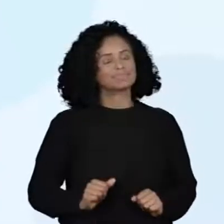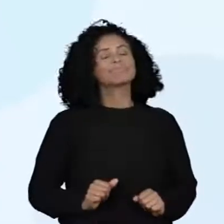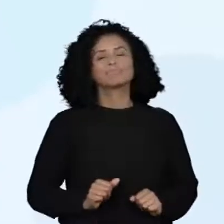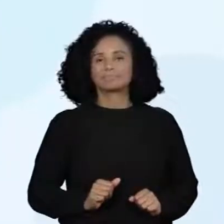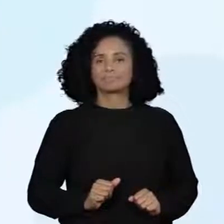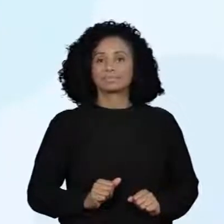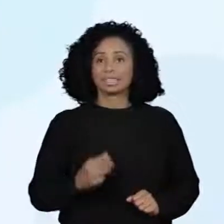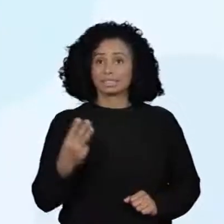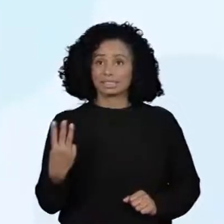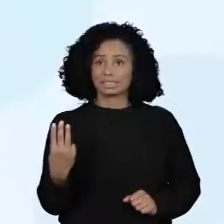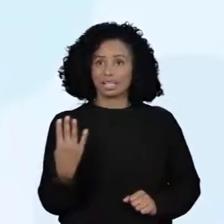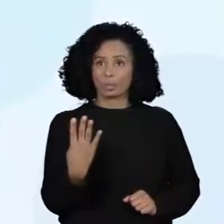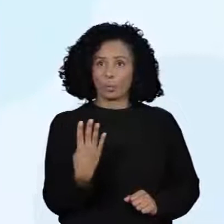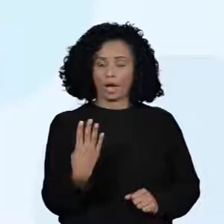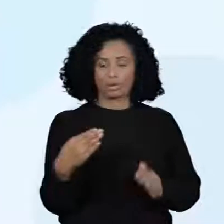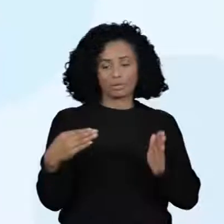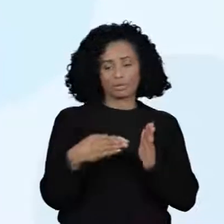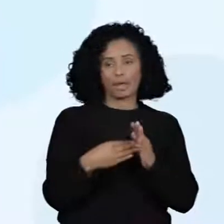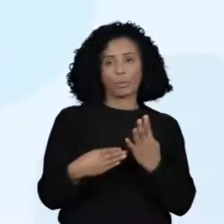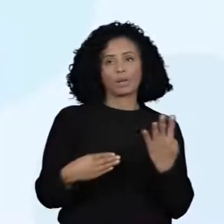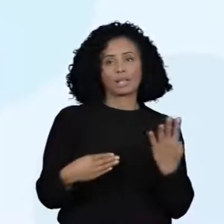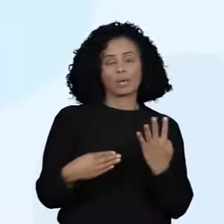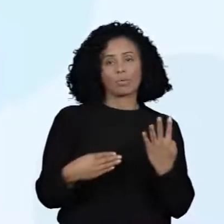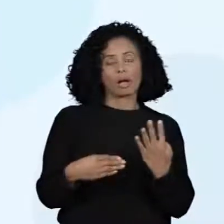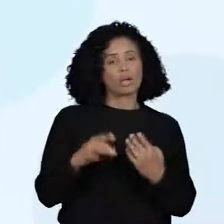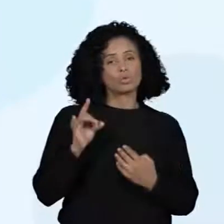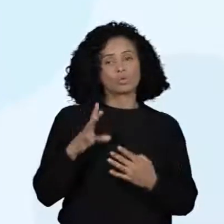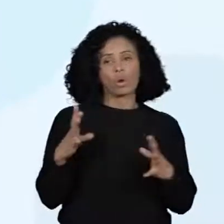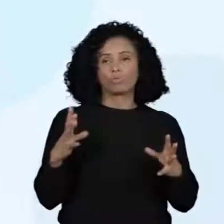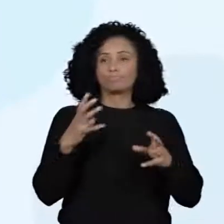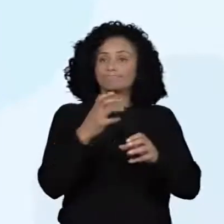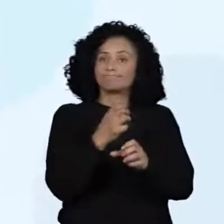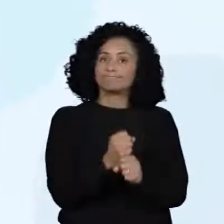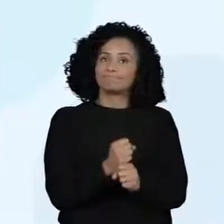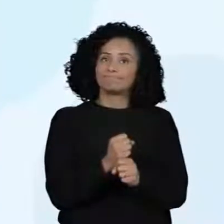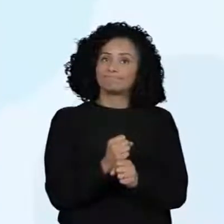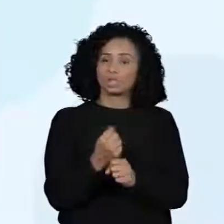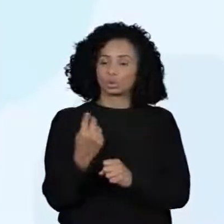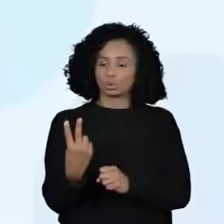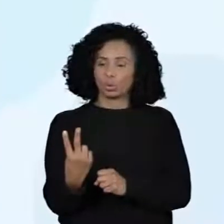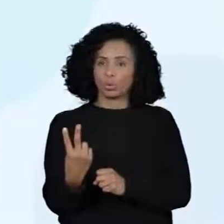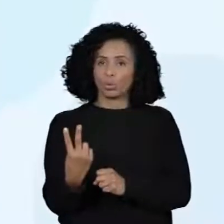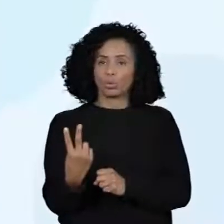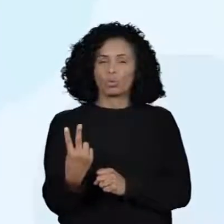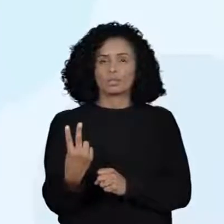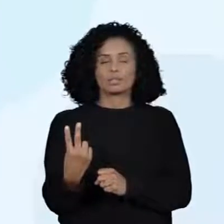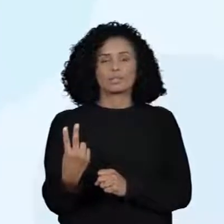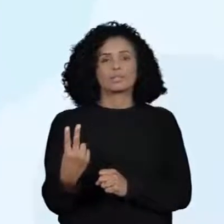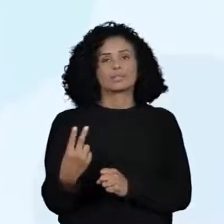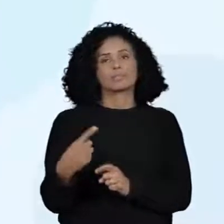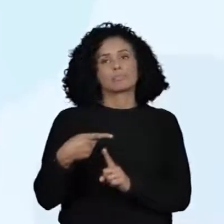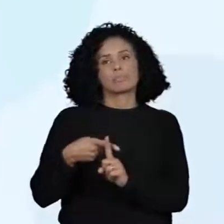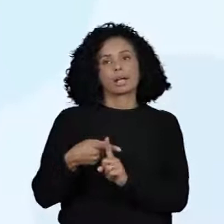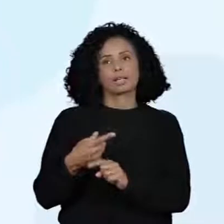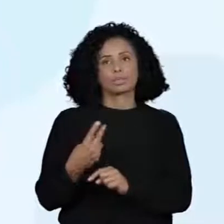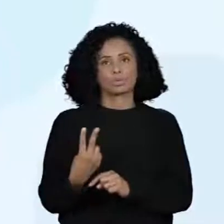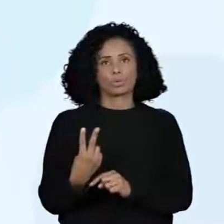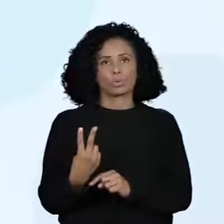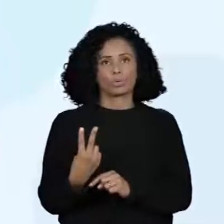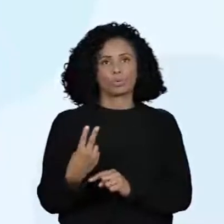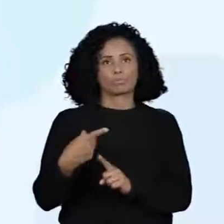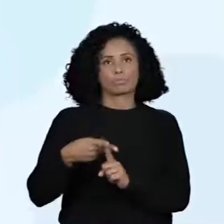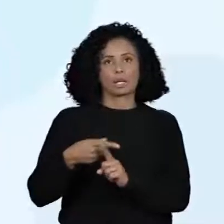do 34 para o 44, basta somar aqui 2, 4, 6, 8,